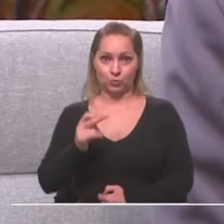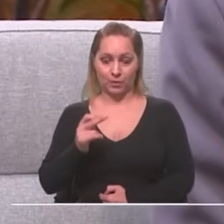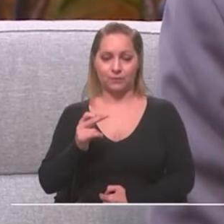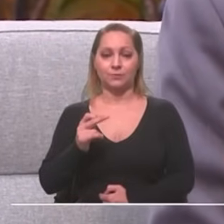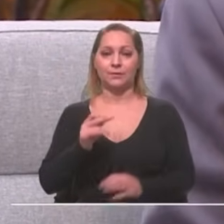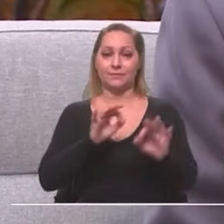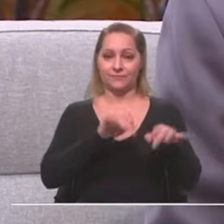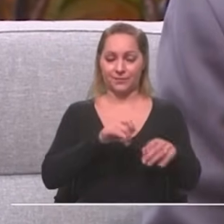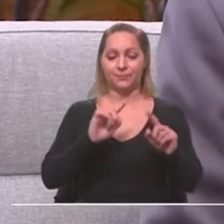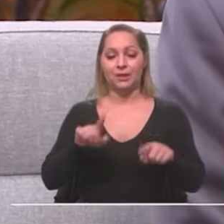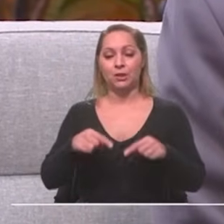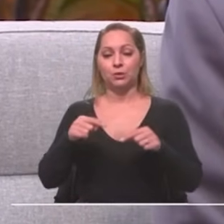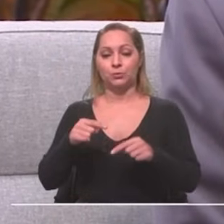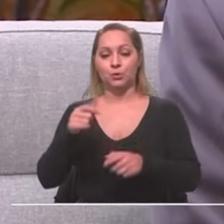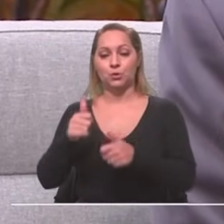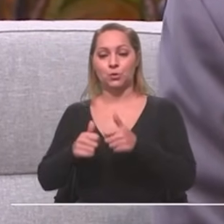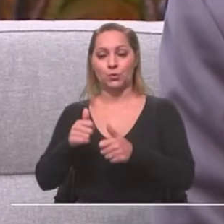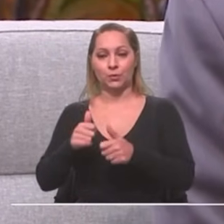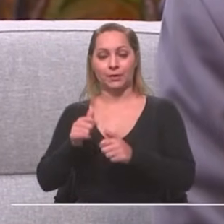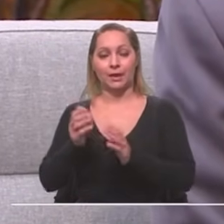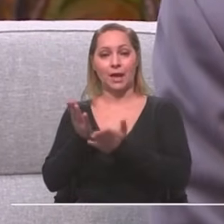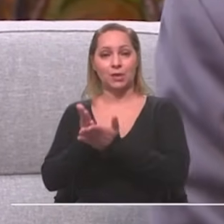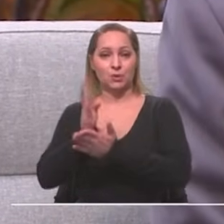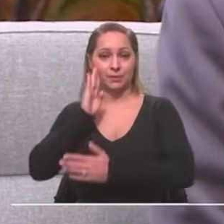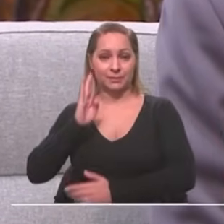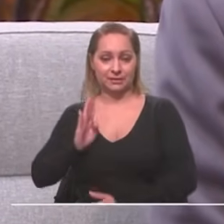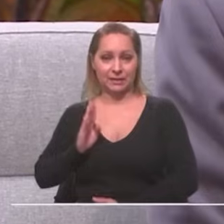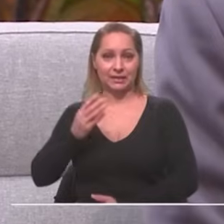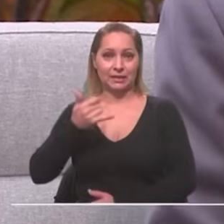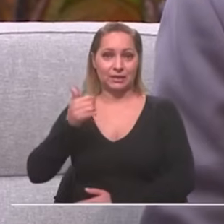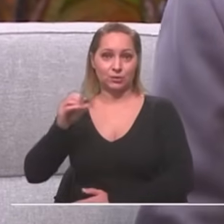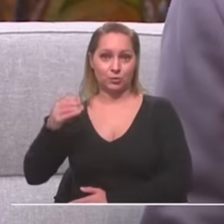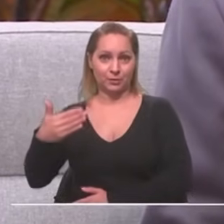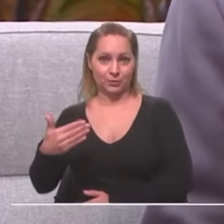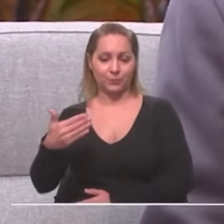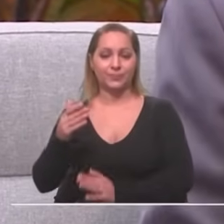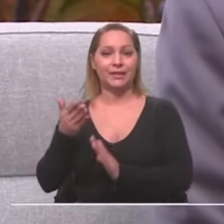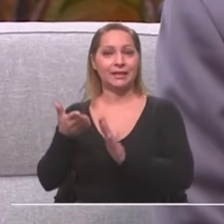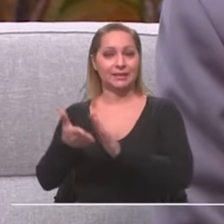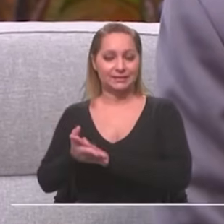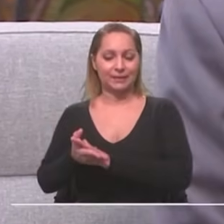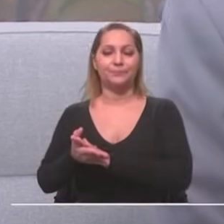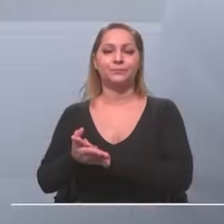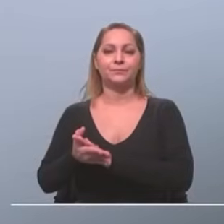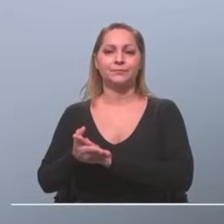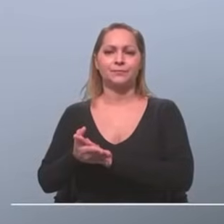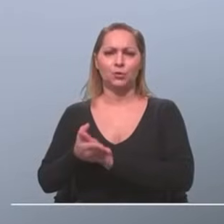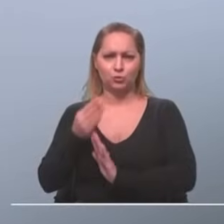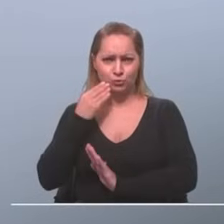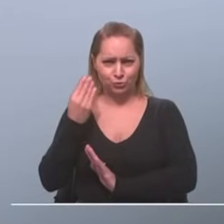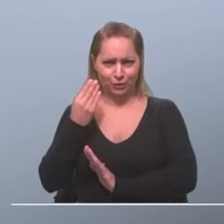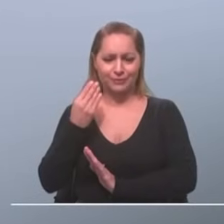e depois concorri então à Academia Militar, em 2001. Ingressei em 2001 e pronto. Logo e fiz muito novinha.